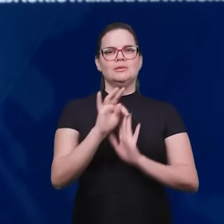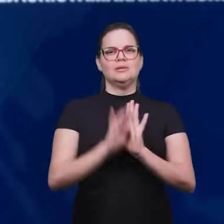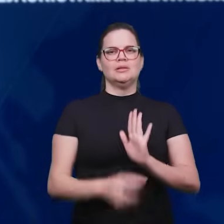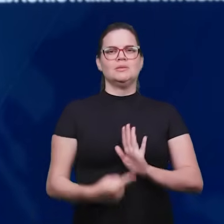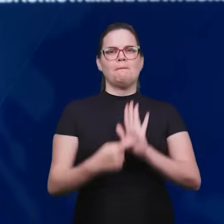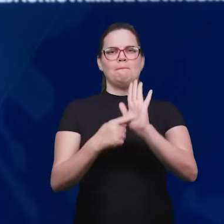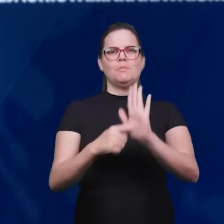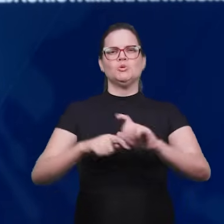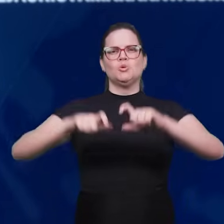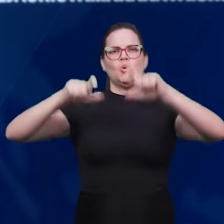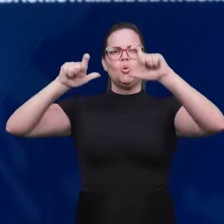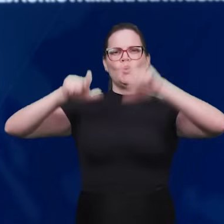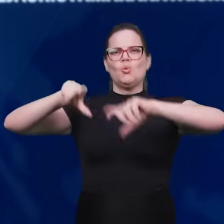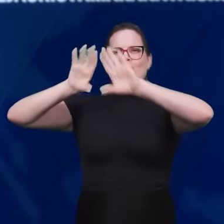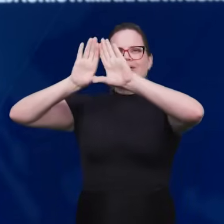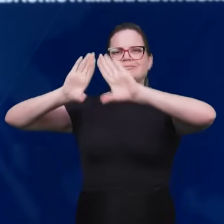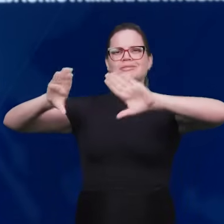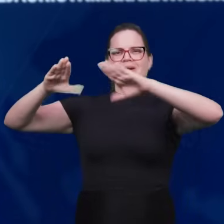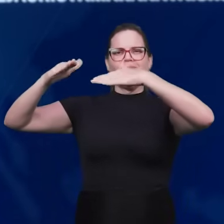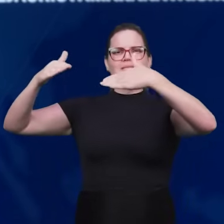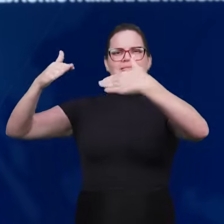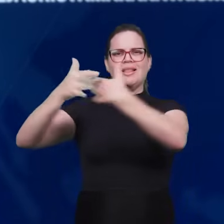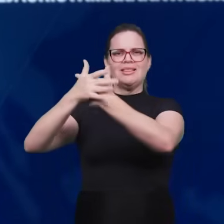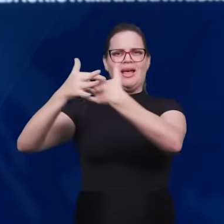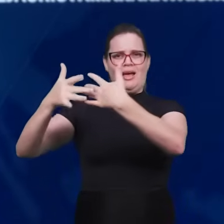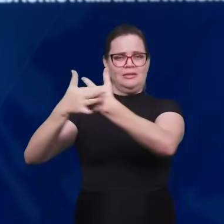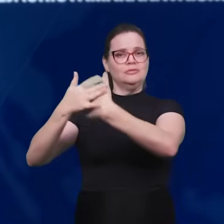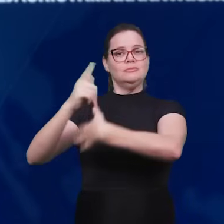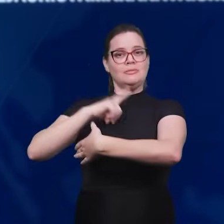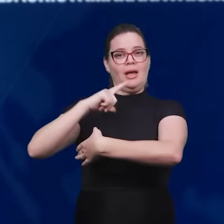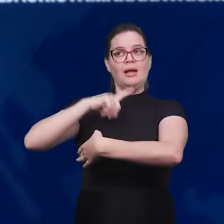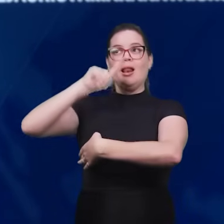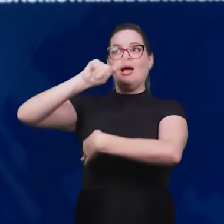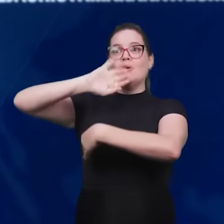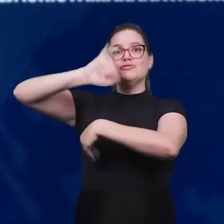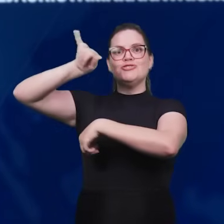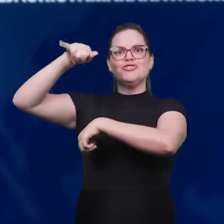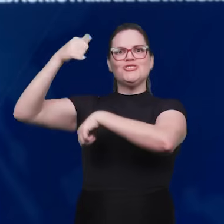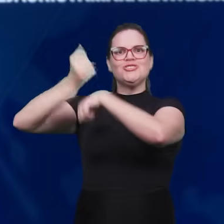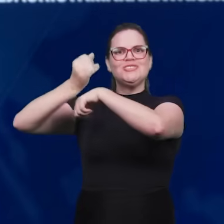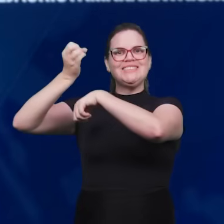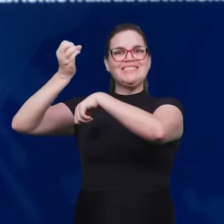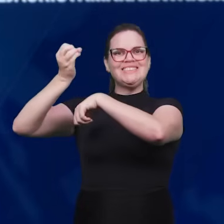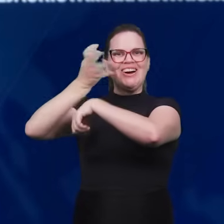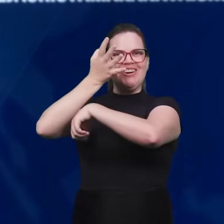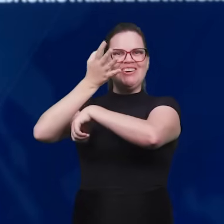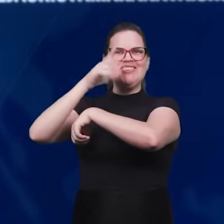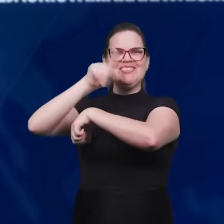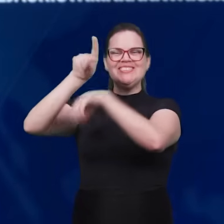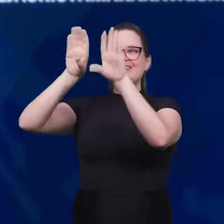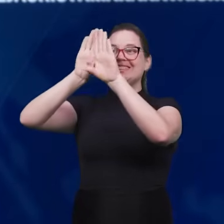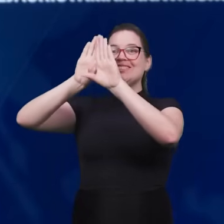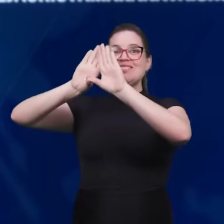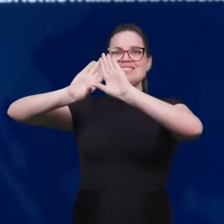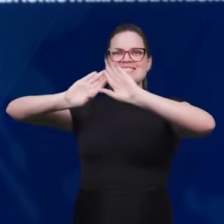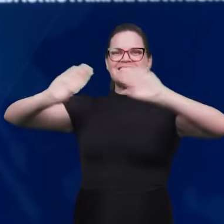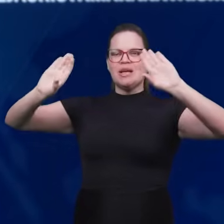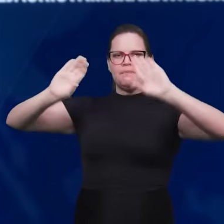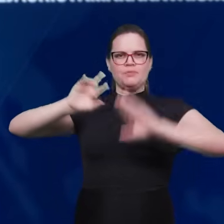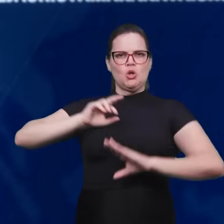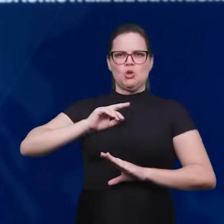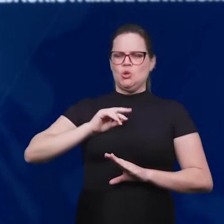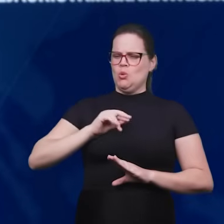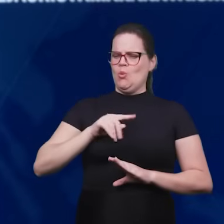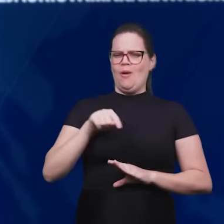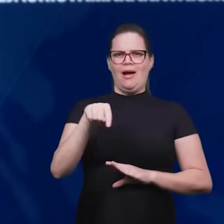cidade celestial, a Jerusalém celestial, a Jerusalém do alto, não aquela que está no